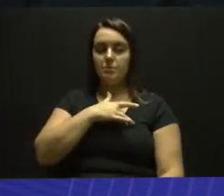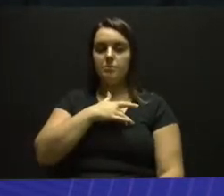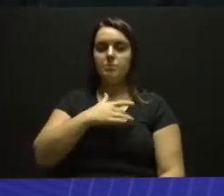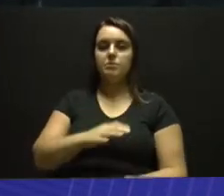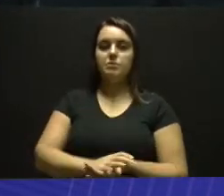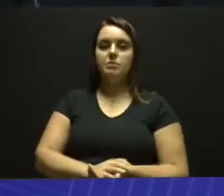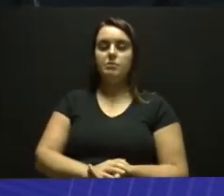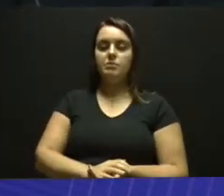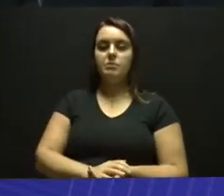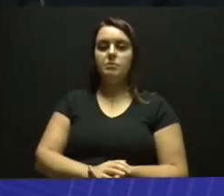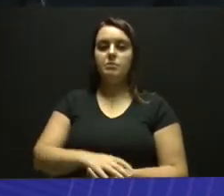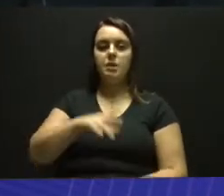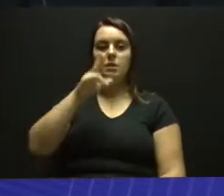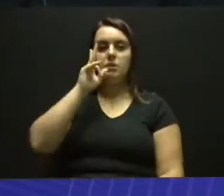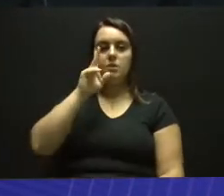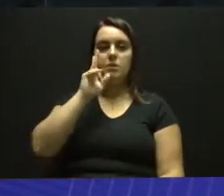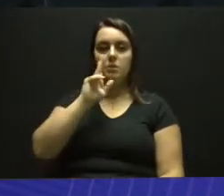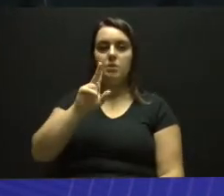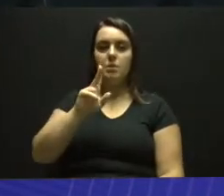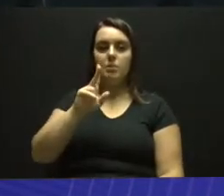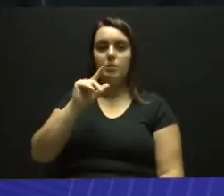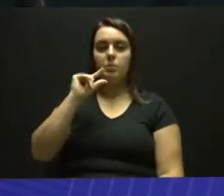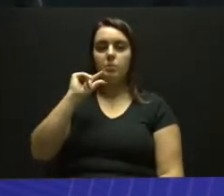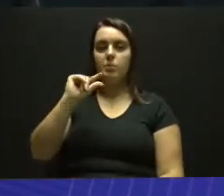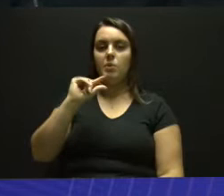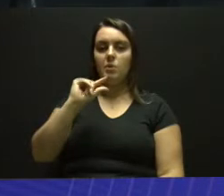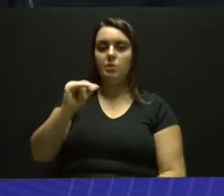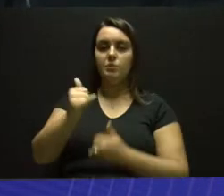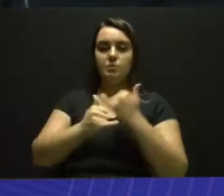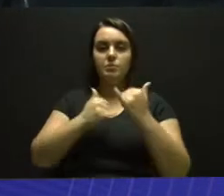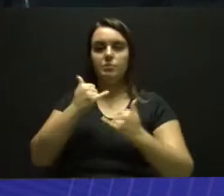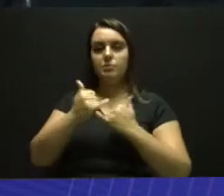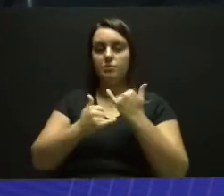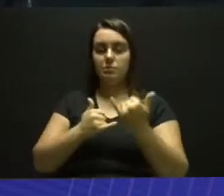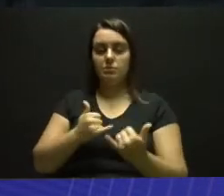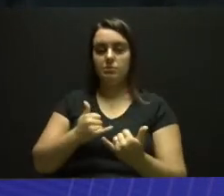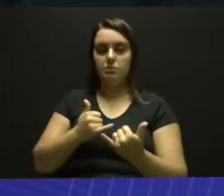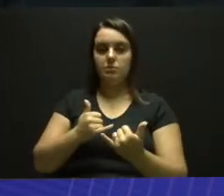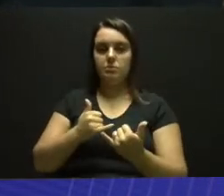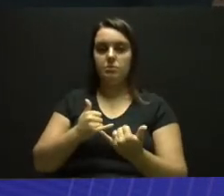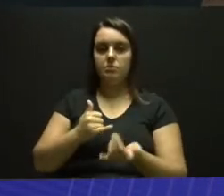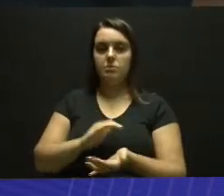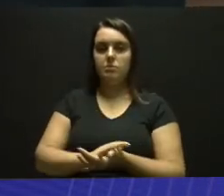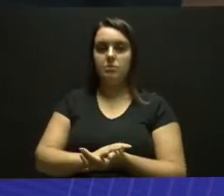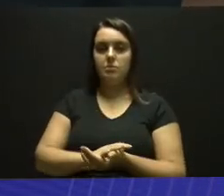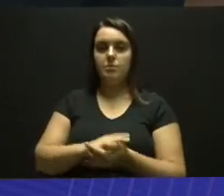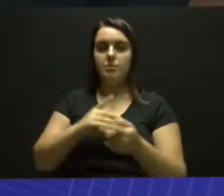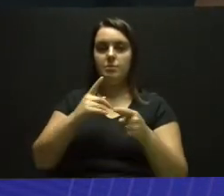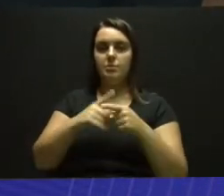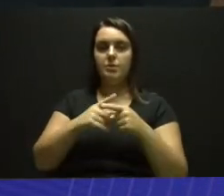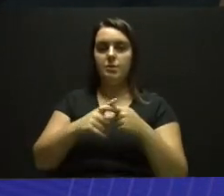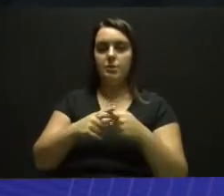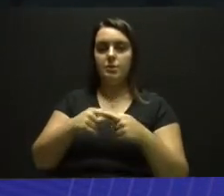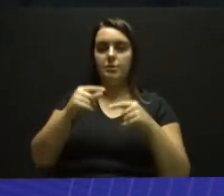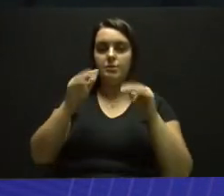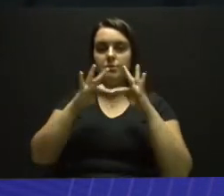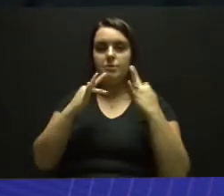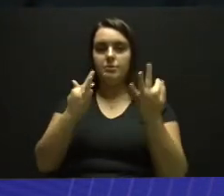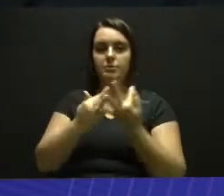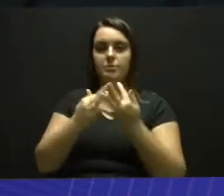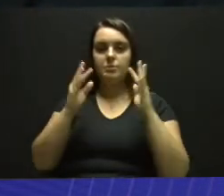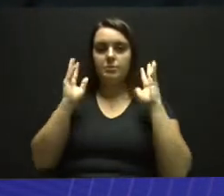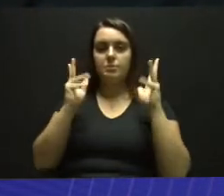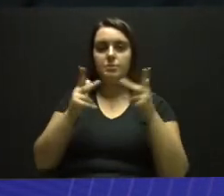ela se recorda de ter poucas bonecas e poucos brinquedos o dvd está em uma família numerosa mas ela